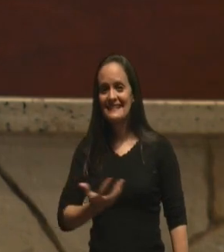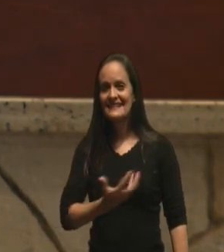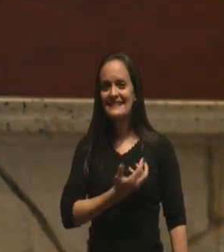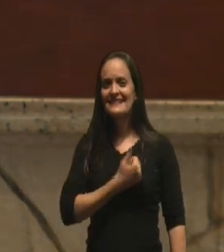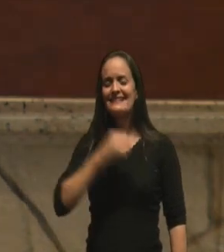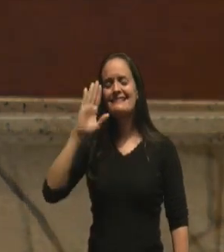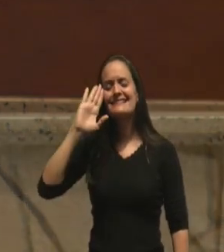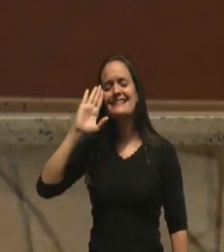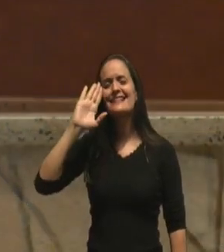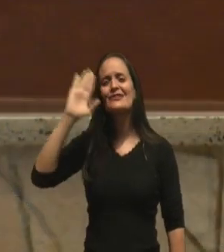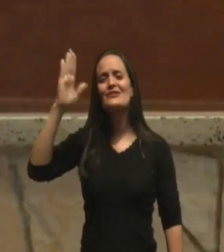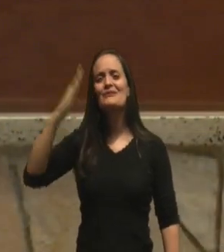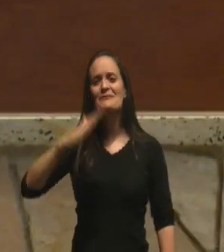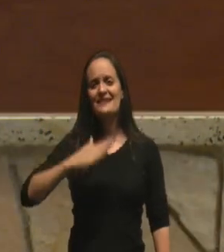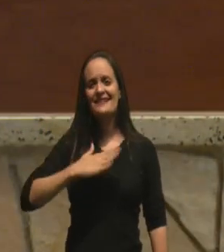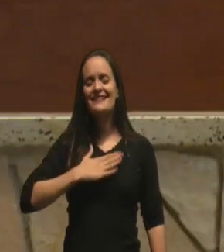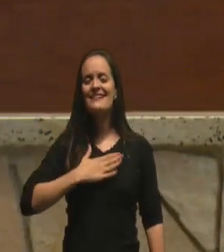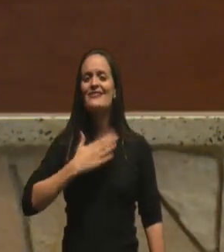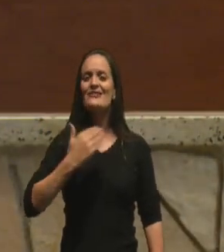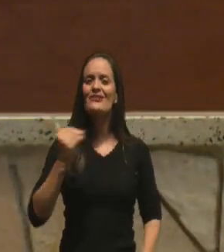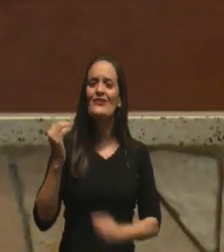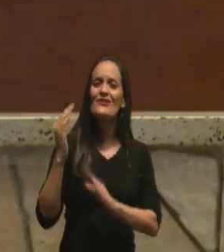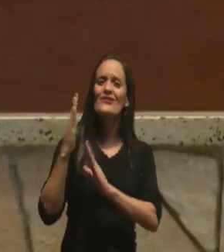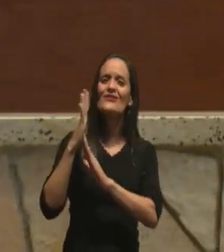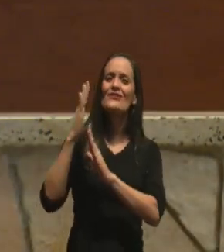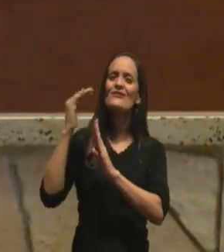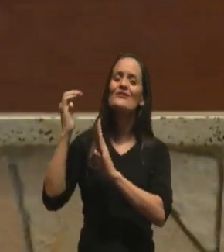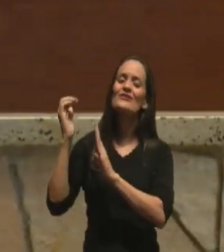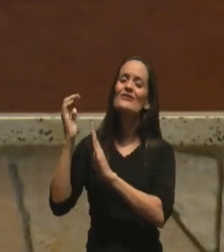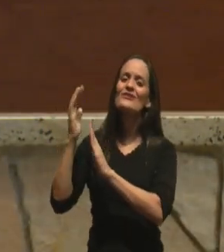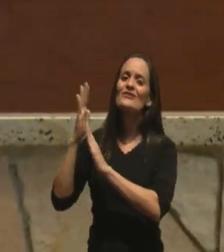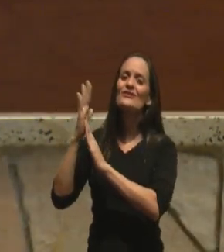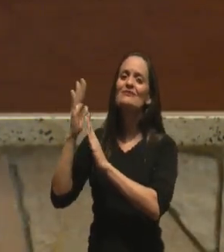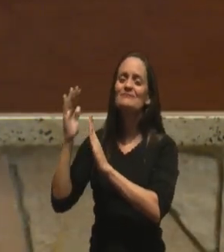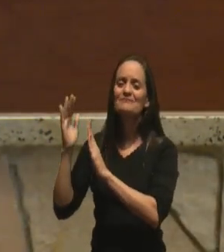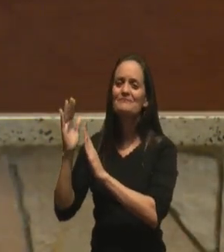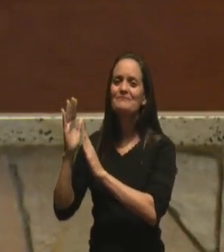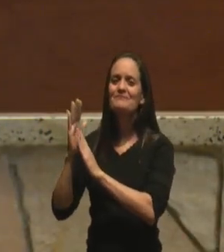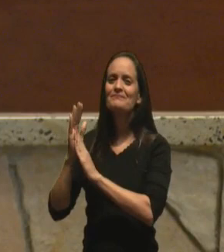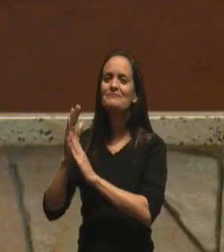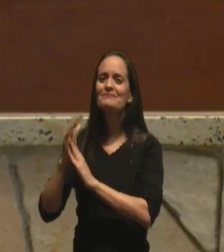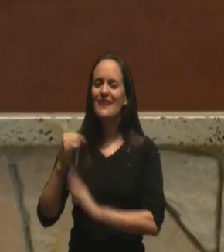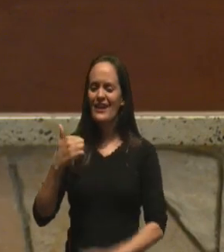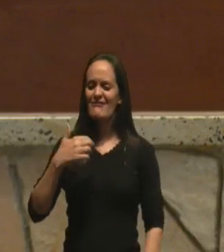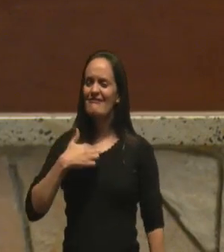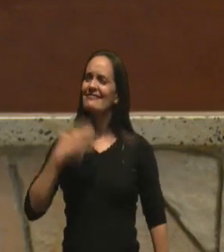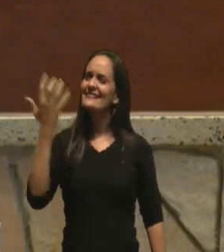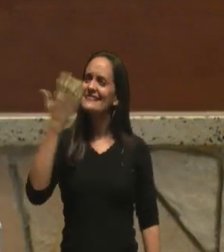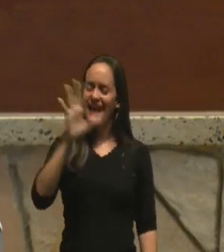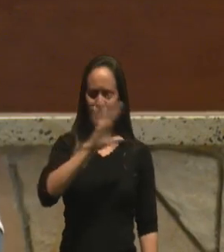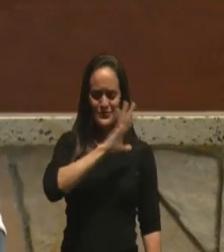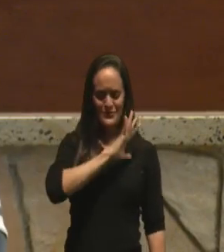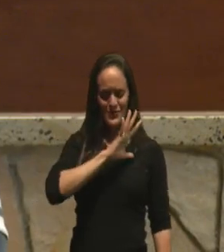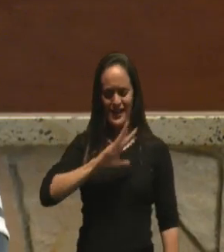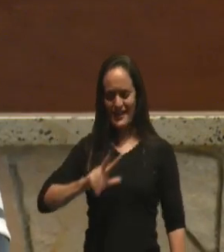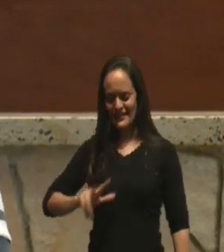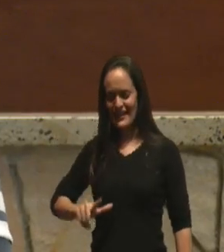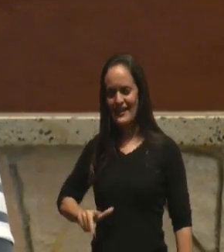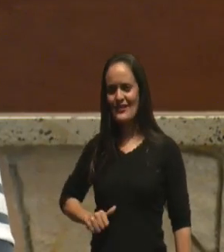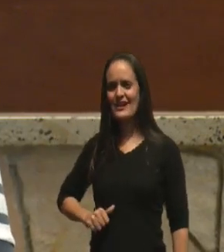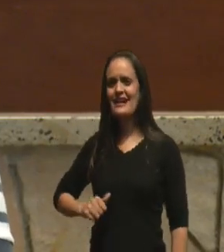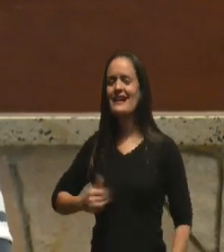Redentor, a essência do meu louvor. Quero adorar-te